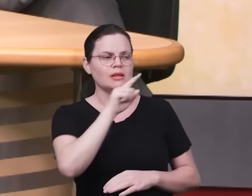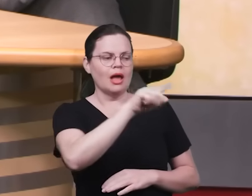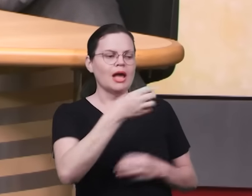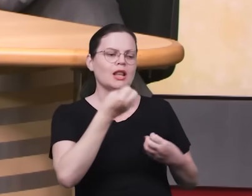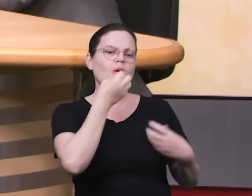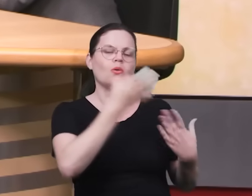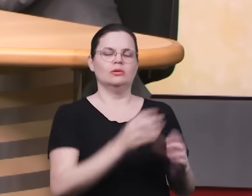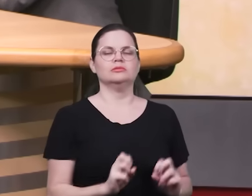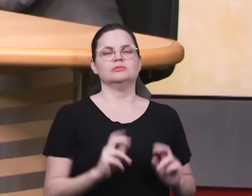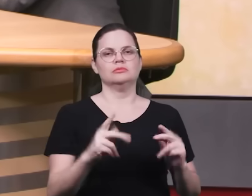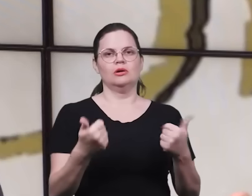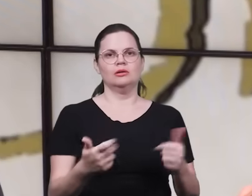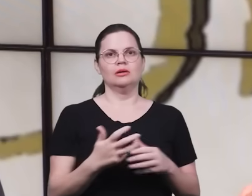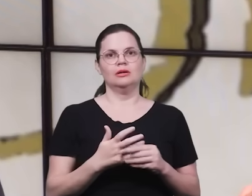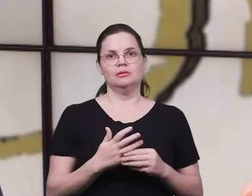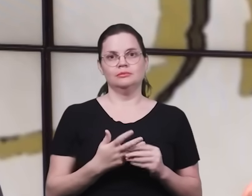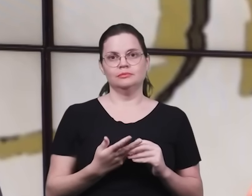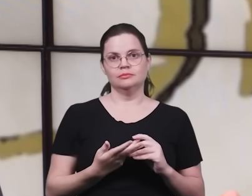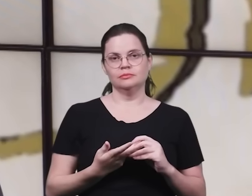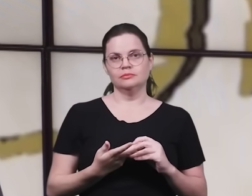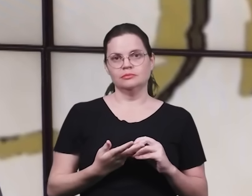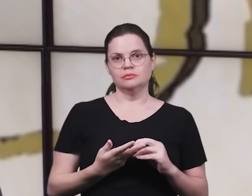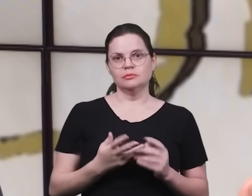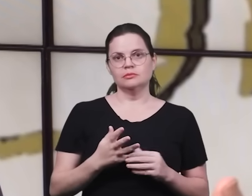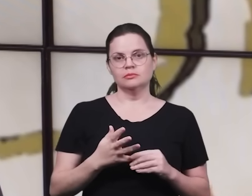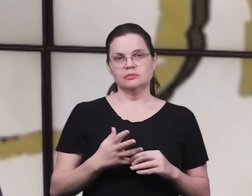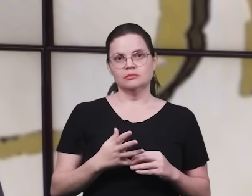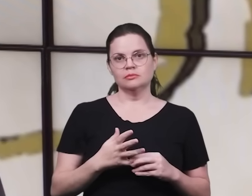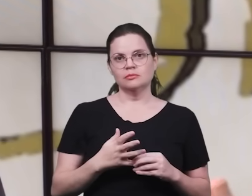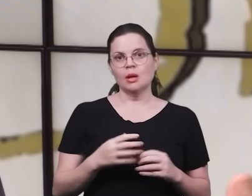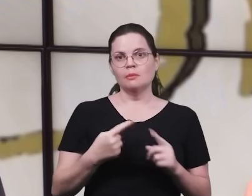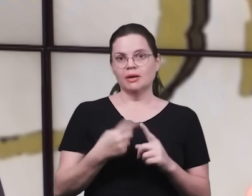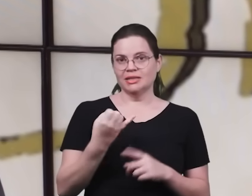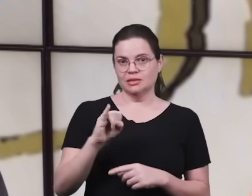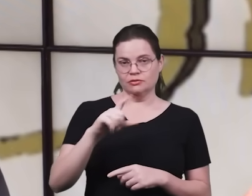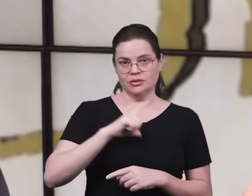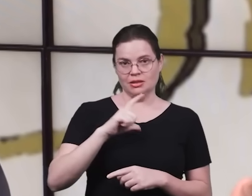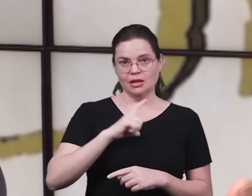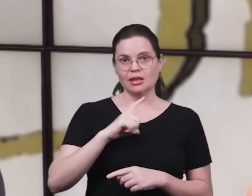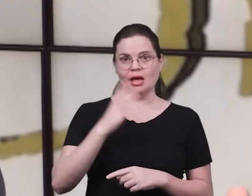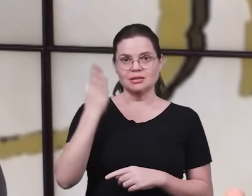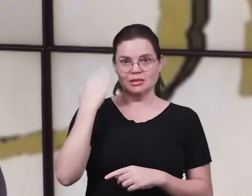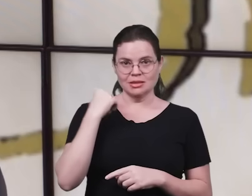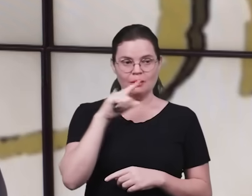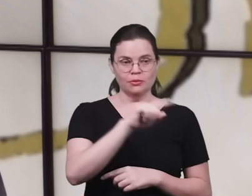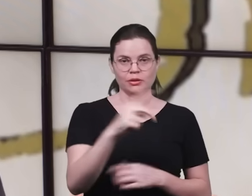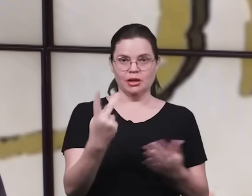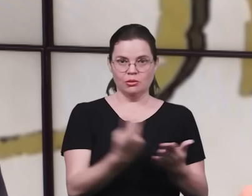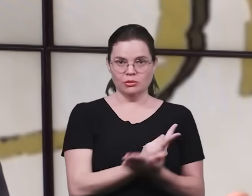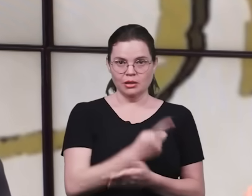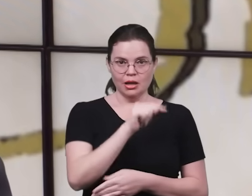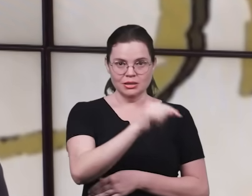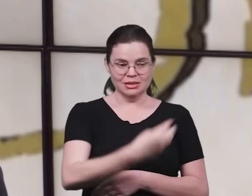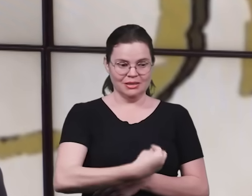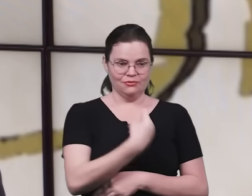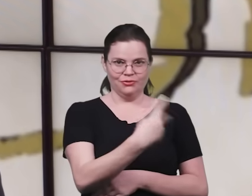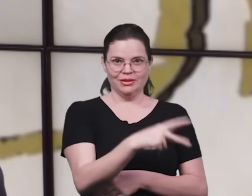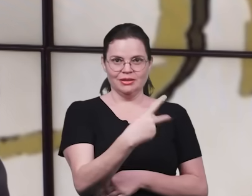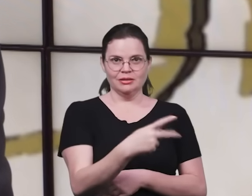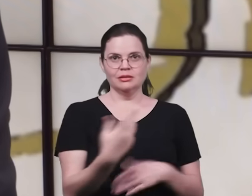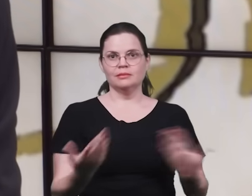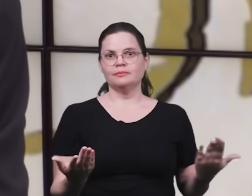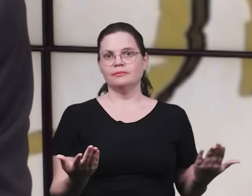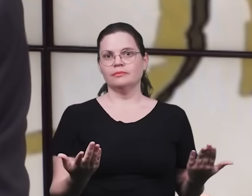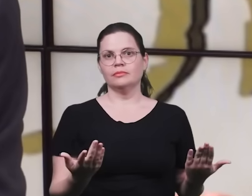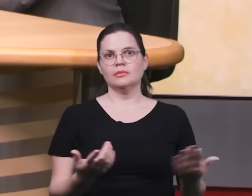que tem que se manifestar é o outro. É a palavra de sabedoria. Isso, exatamente. Porque sabedoria. Você sabe do fato, então você vai dar uma palavra de sabedoria e